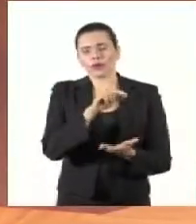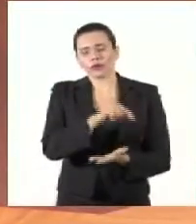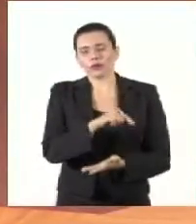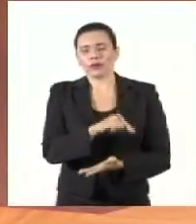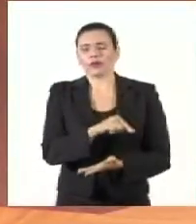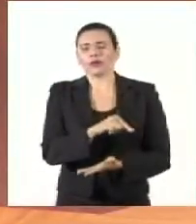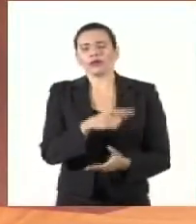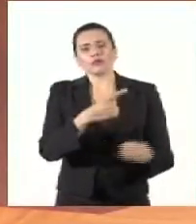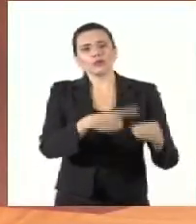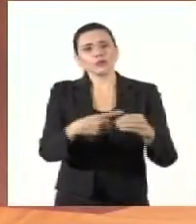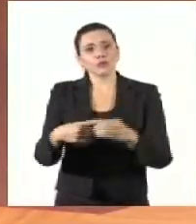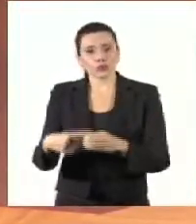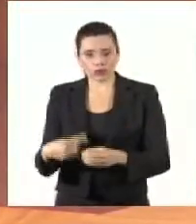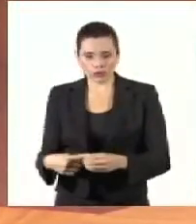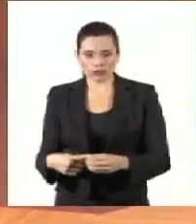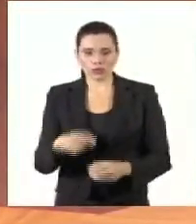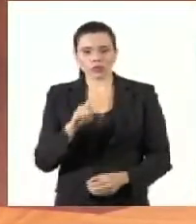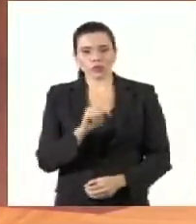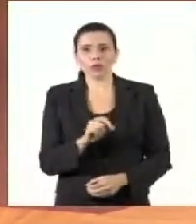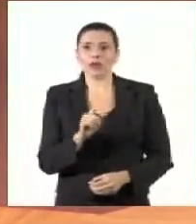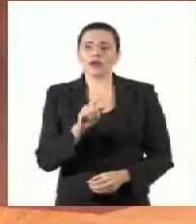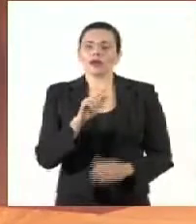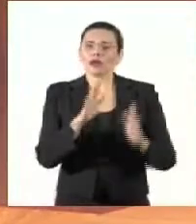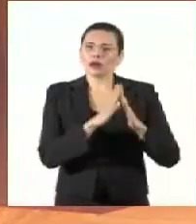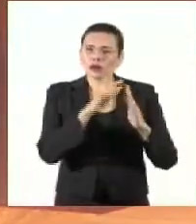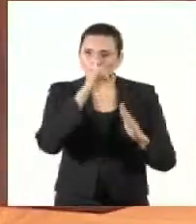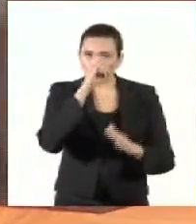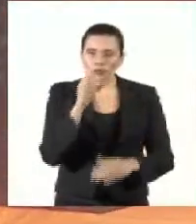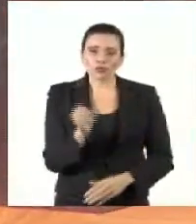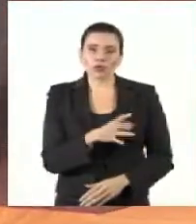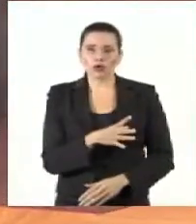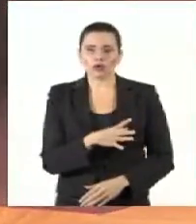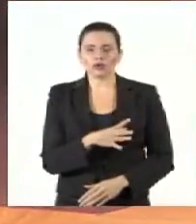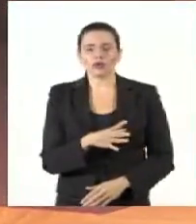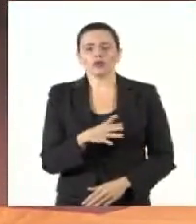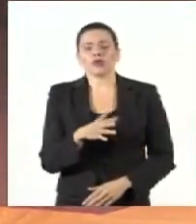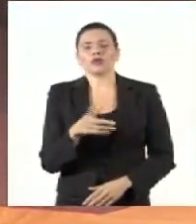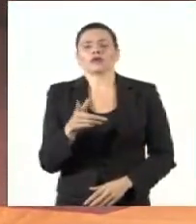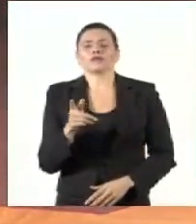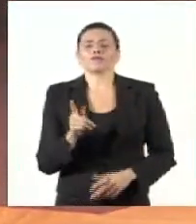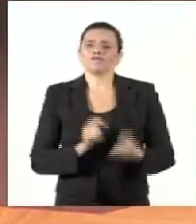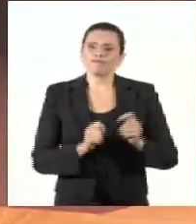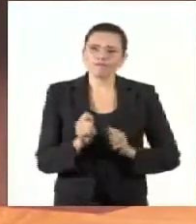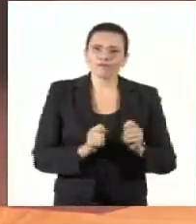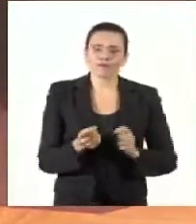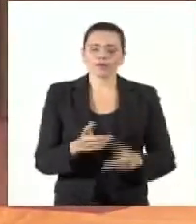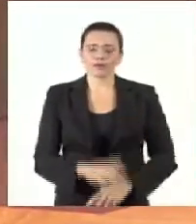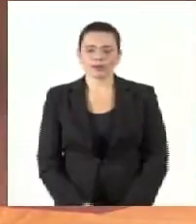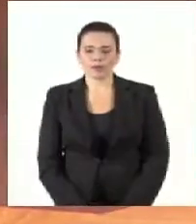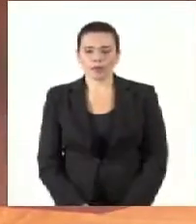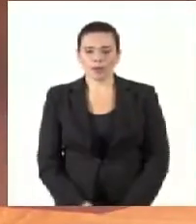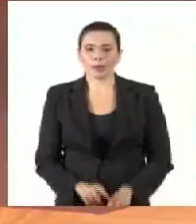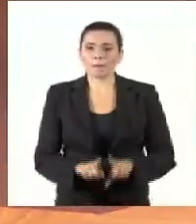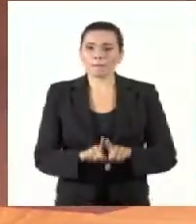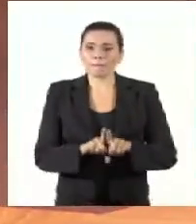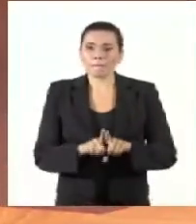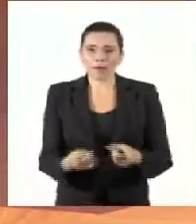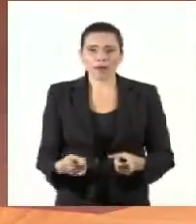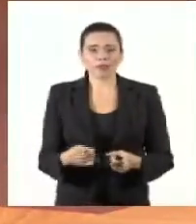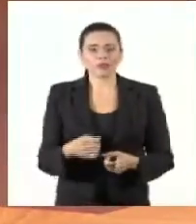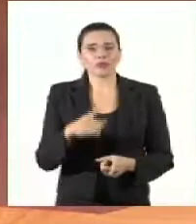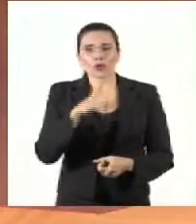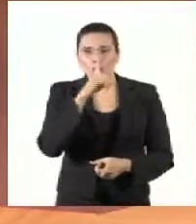administrados, mas acrescenta que hospitais de 20 leitos não são reconhecidos pelo Ministério da Saúde.